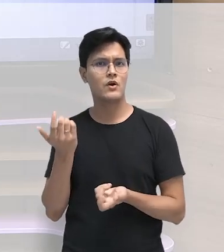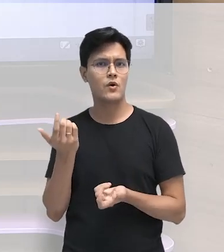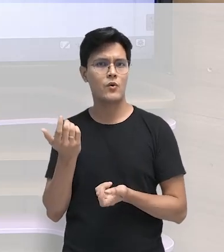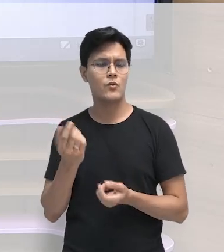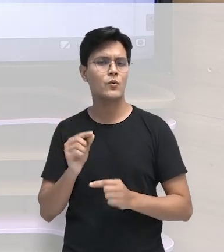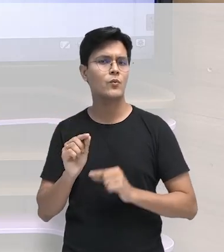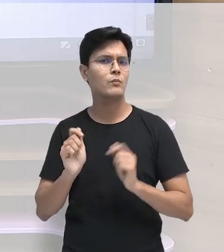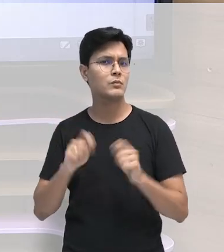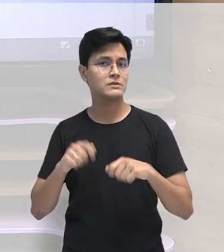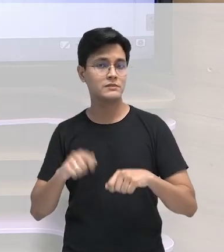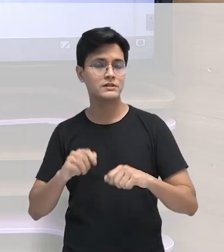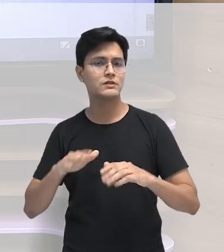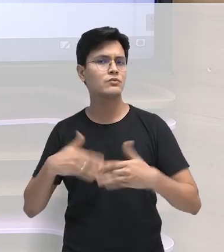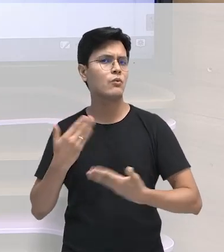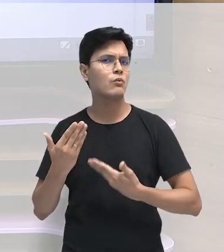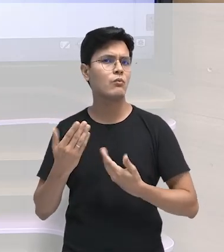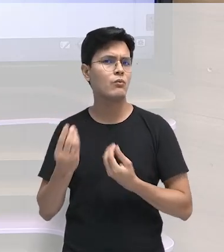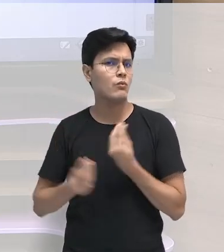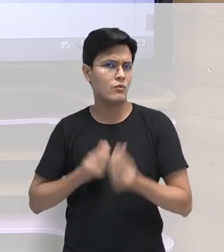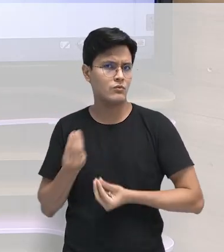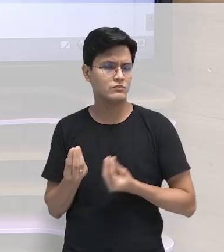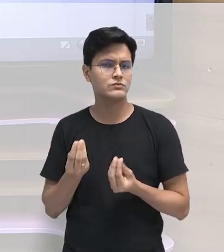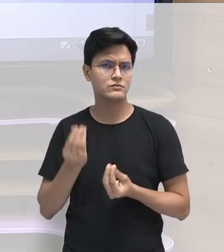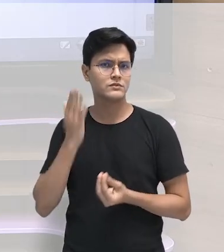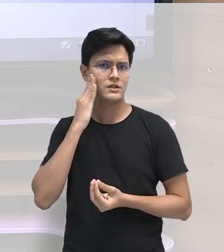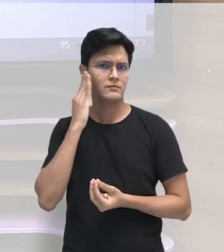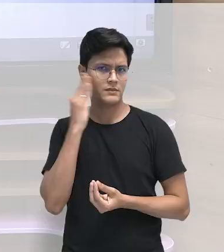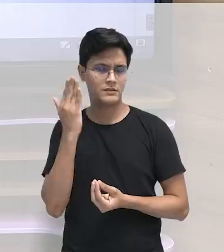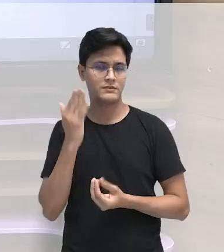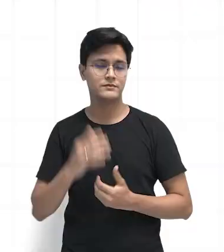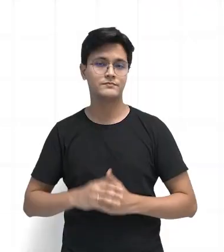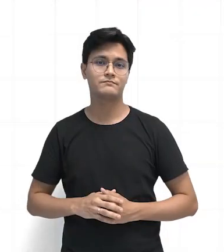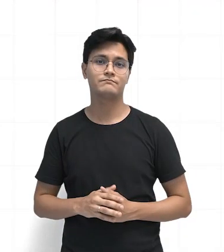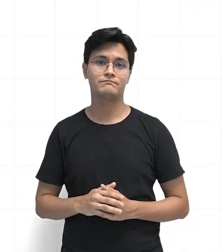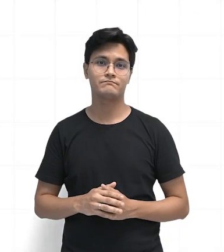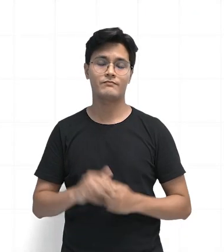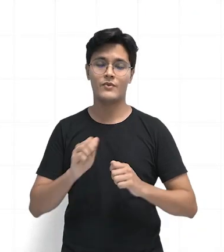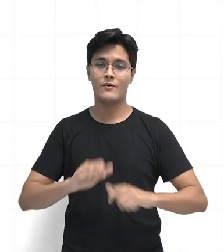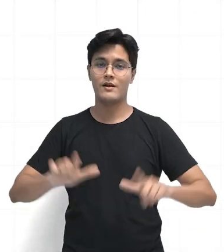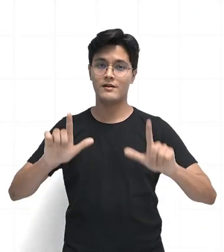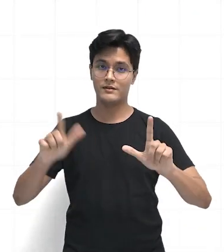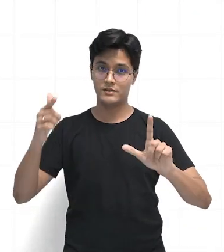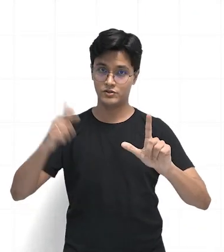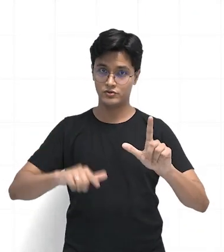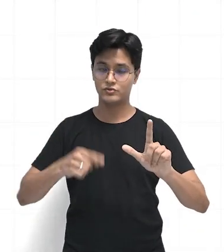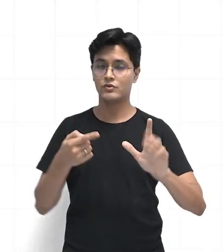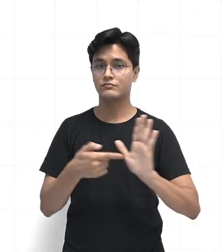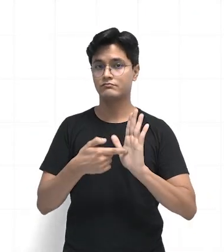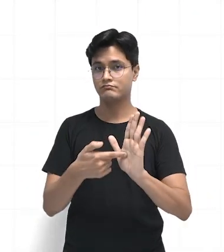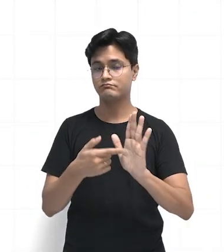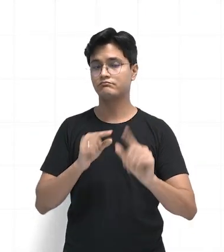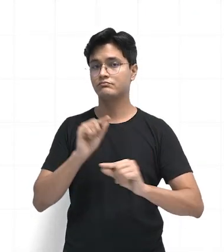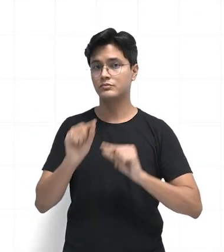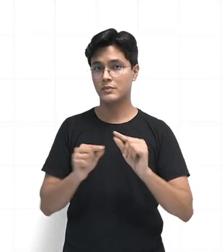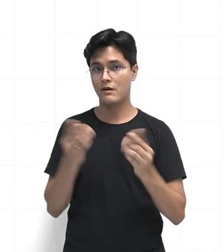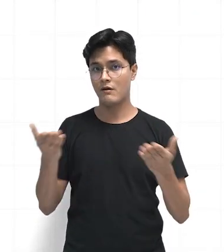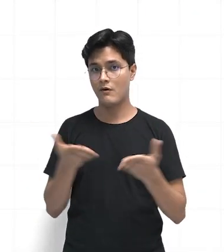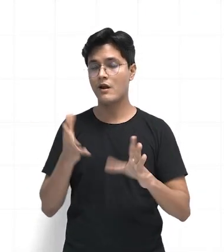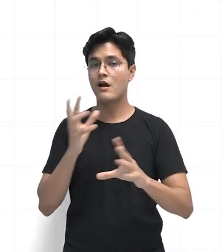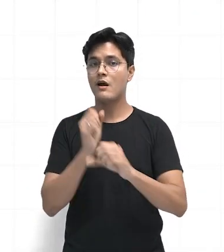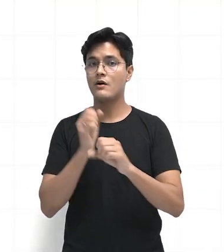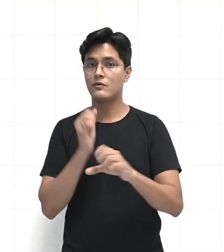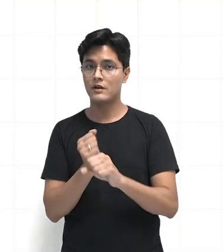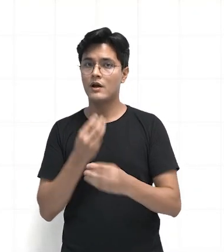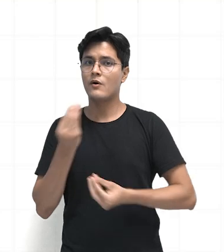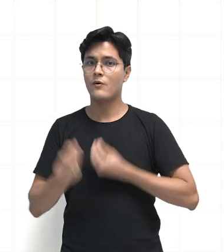a gente pode calcular essas chances, essa tal da probabilidade? Vamos à nossa cartela mais uma vez, porque nós iremos calcular da